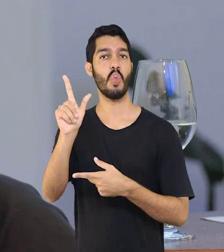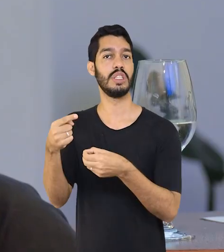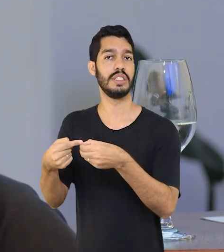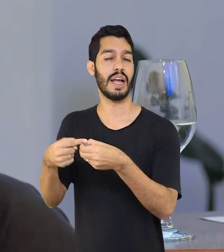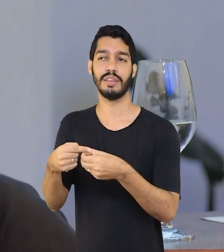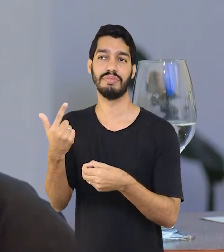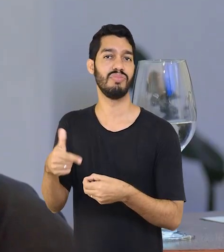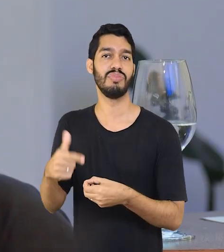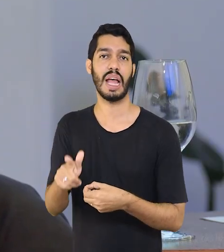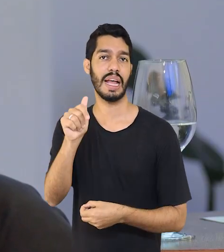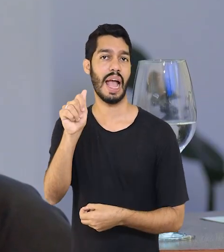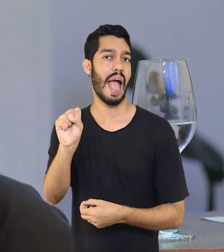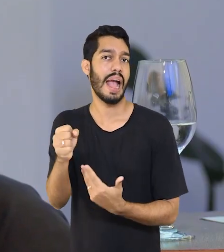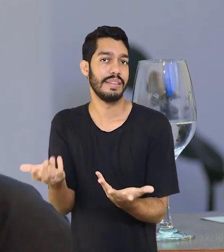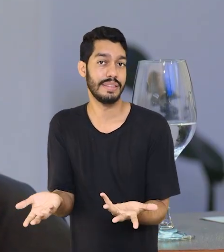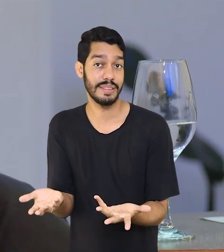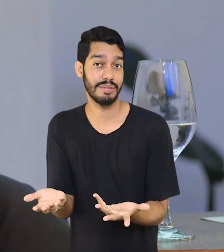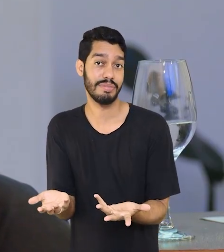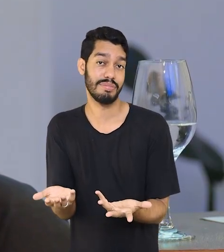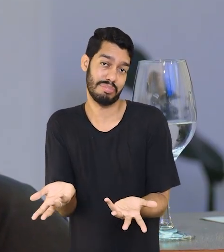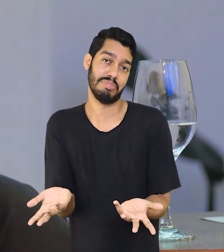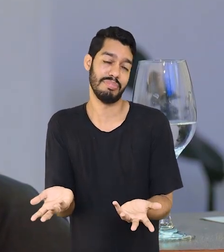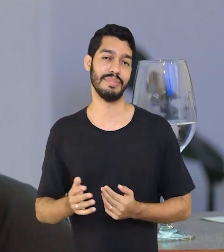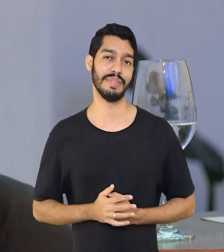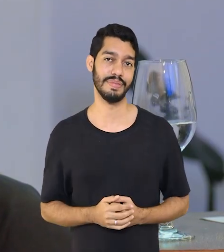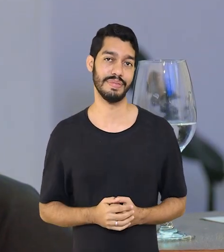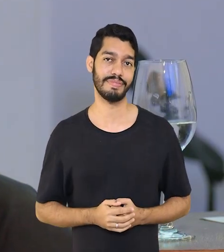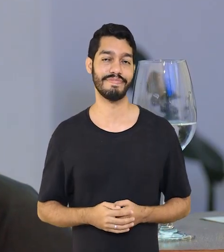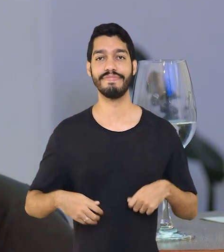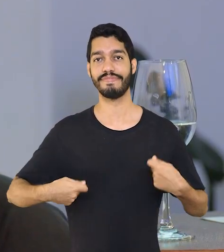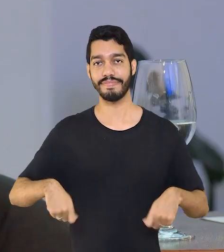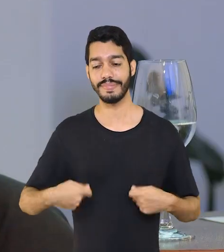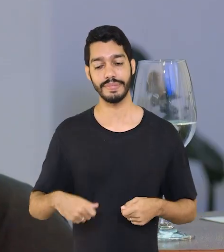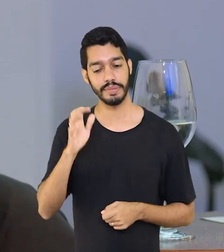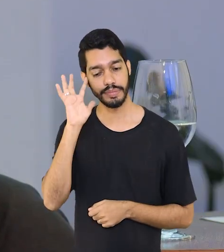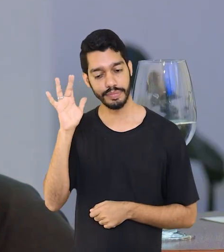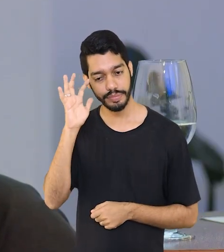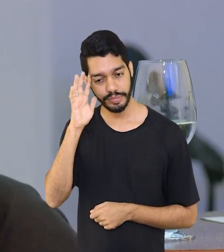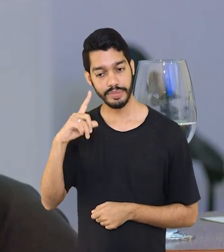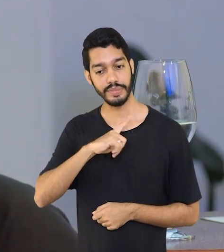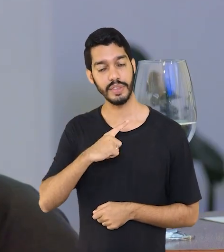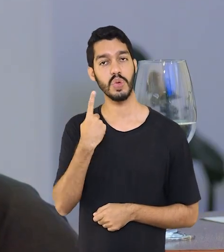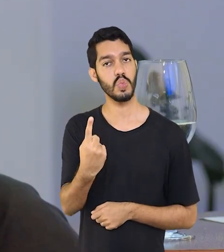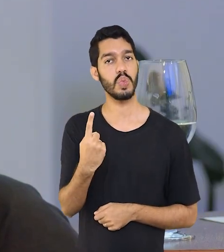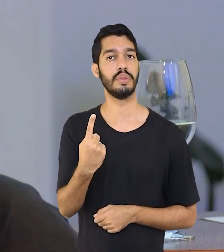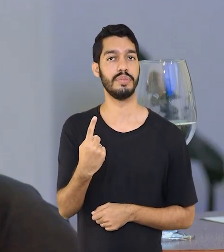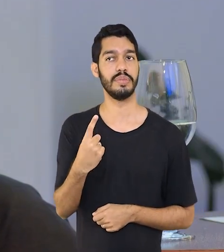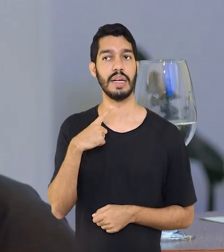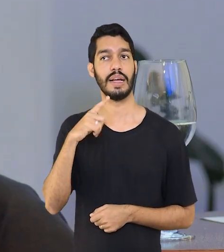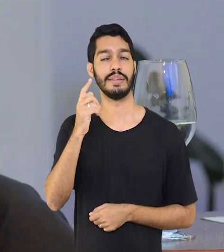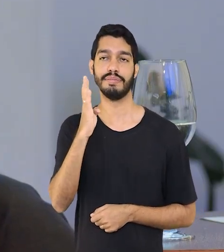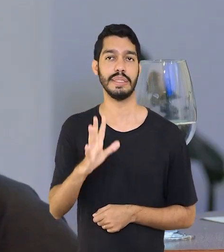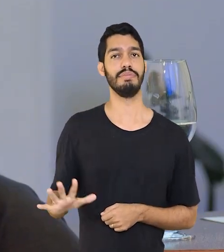outras cidades que não têm a disponibilidade do gás. Então, você deve sempre buscar ter um combustível que